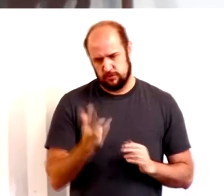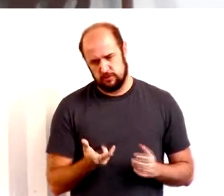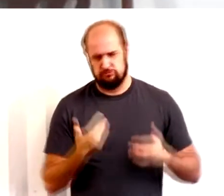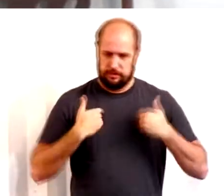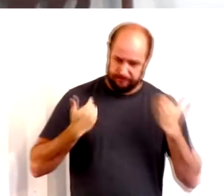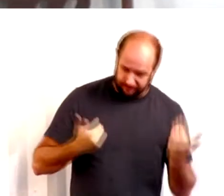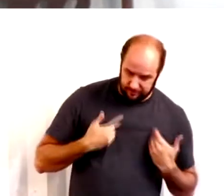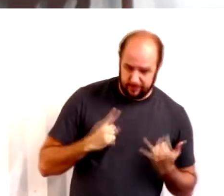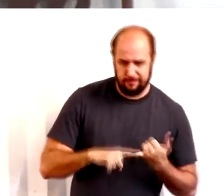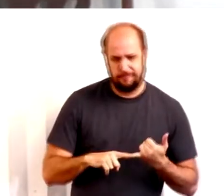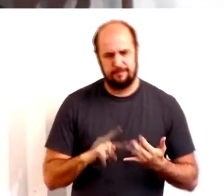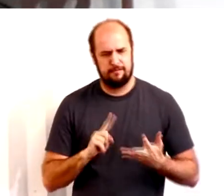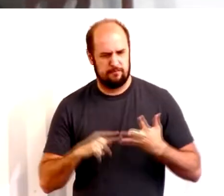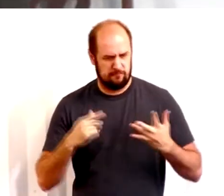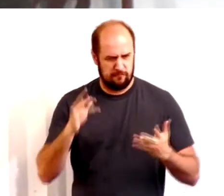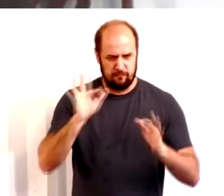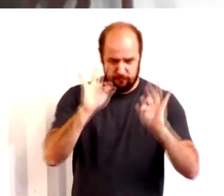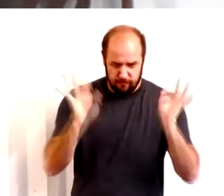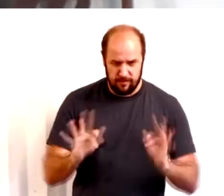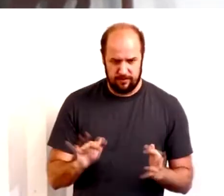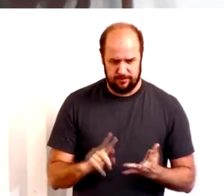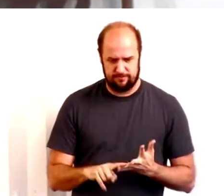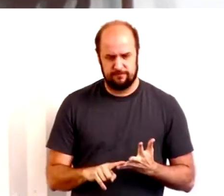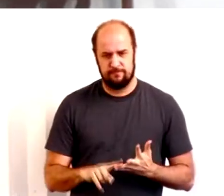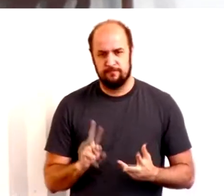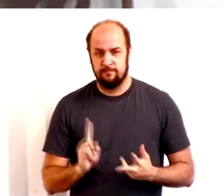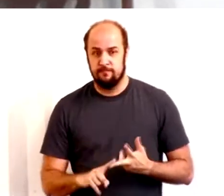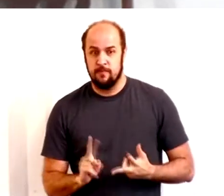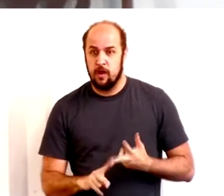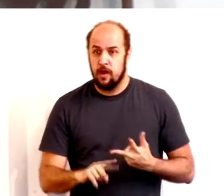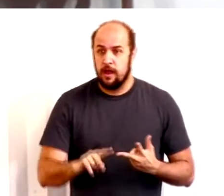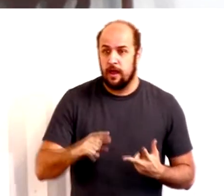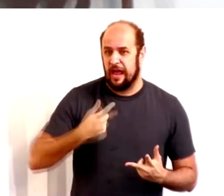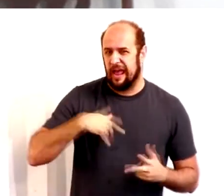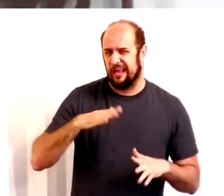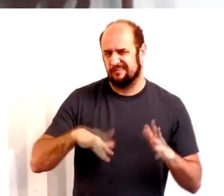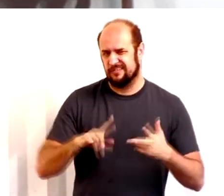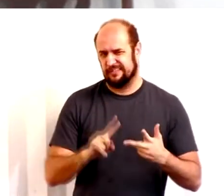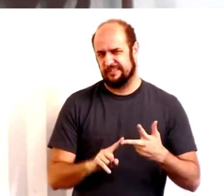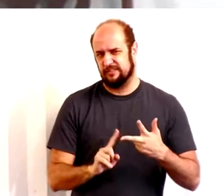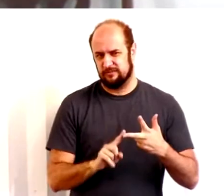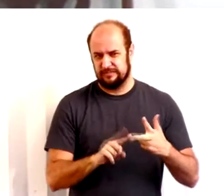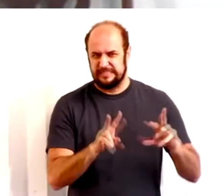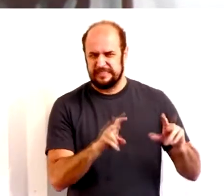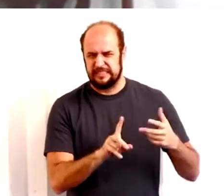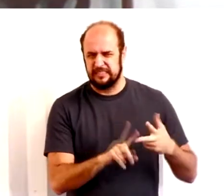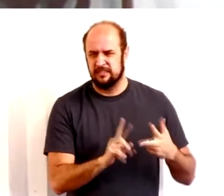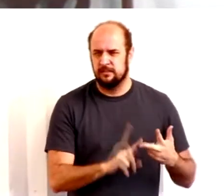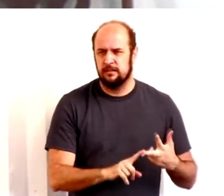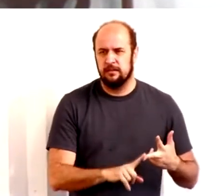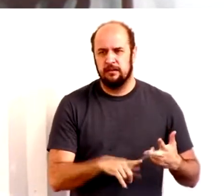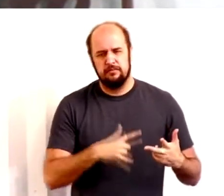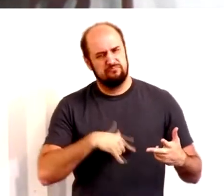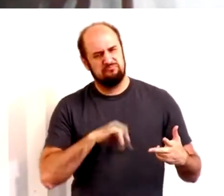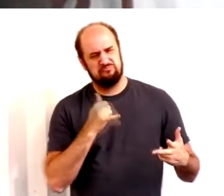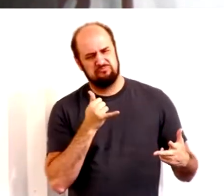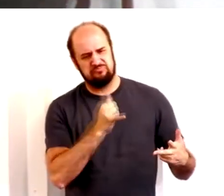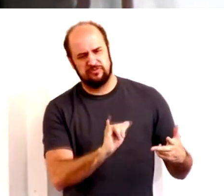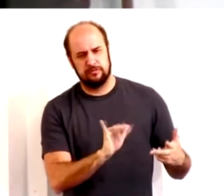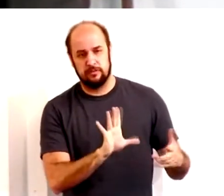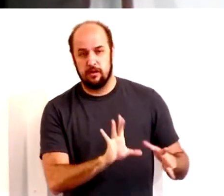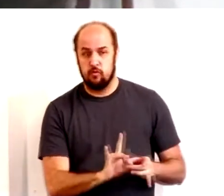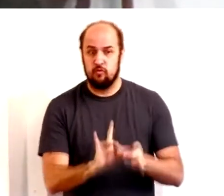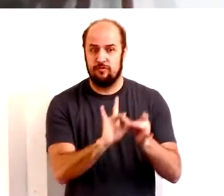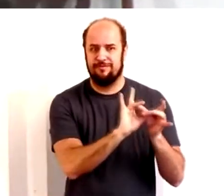alegria, contentamento, mas um deles, que às vezes nós não nos atentamos tanto, é a